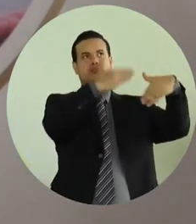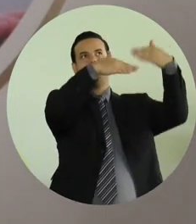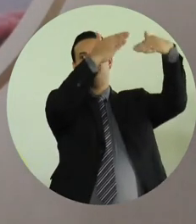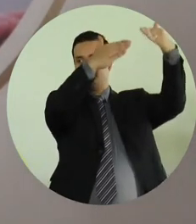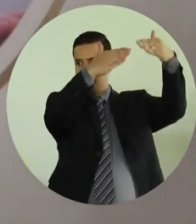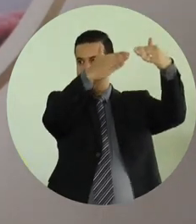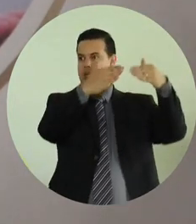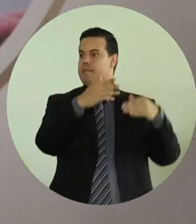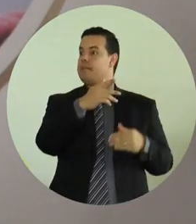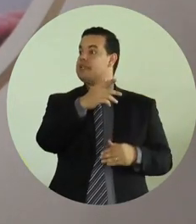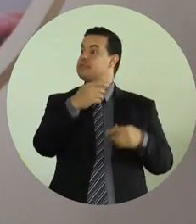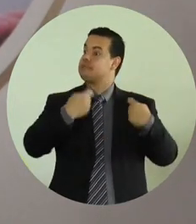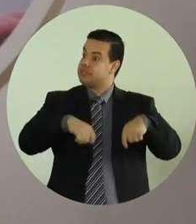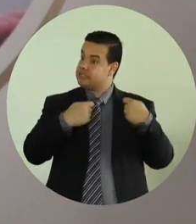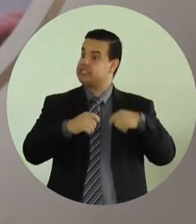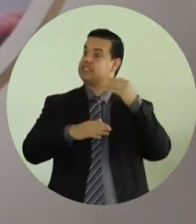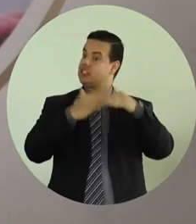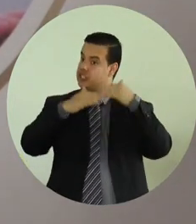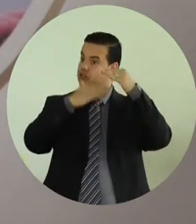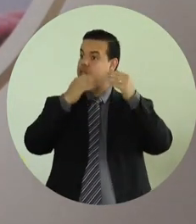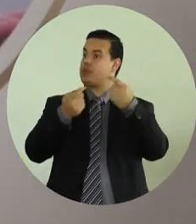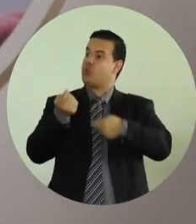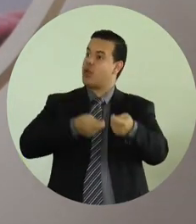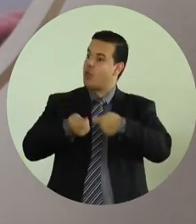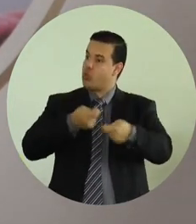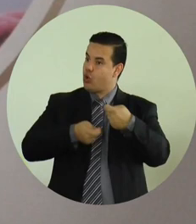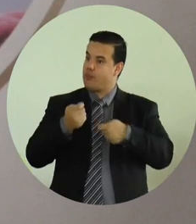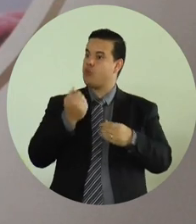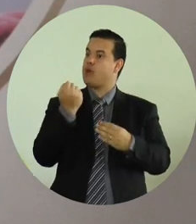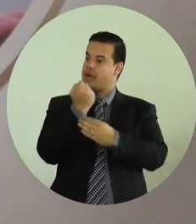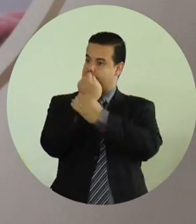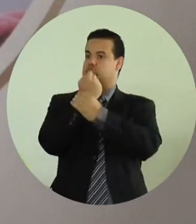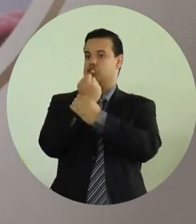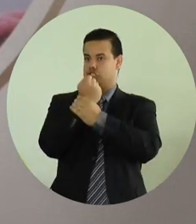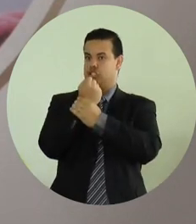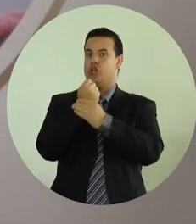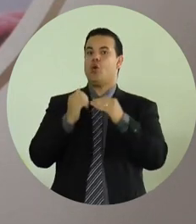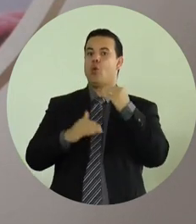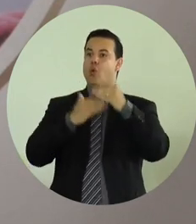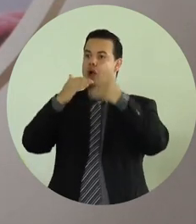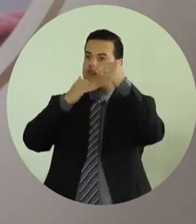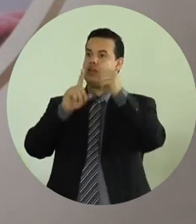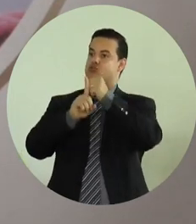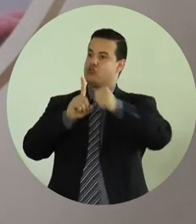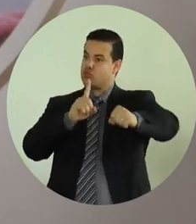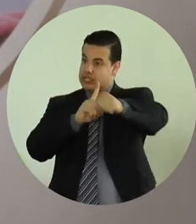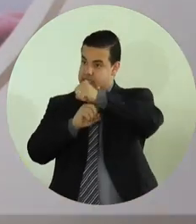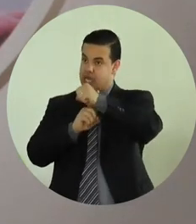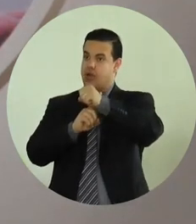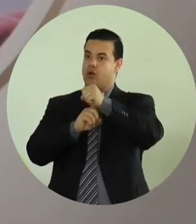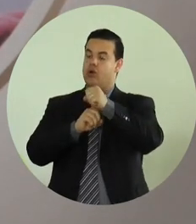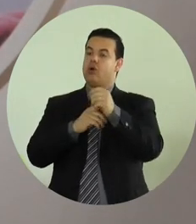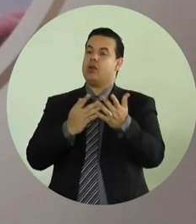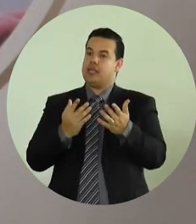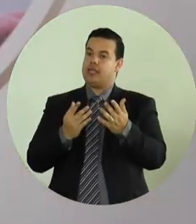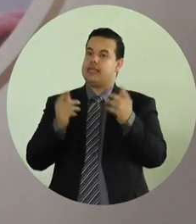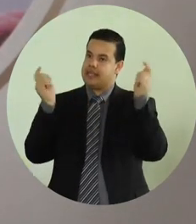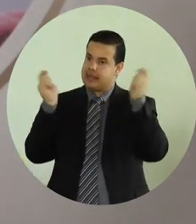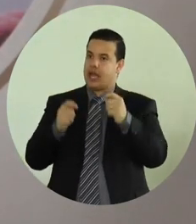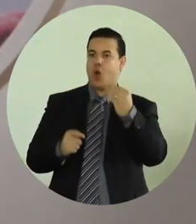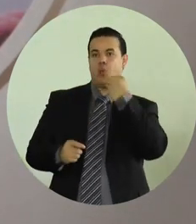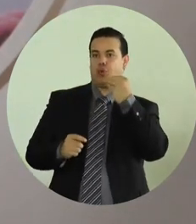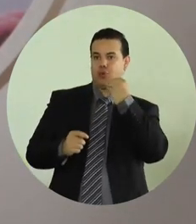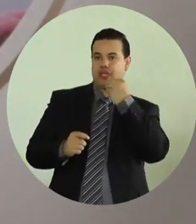paz, tampouco desenvolvimento econômico, se não garantirmos os avanços sociais e gerarmos oportunidades